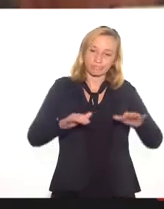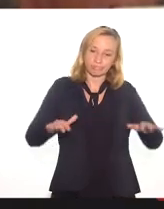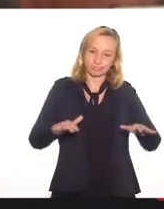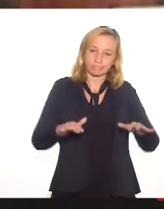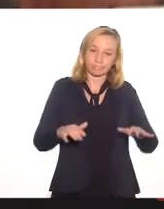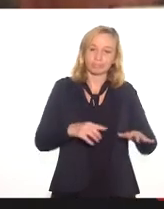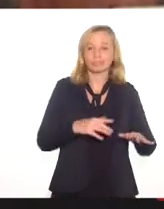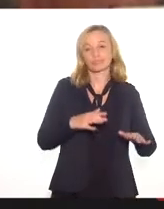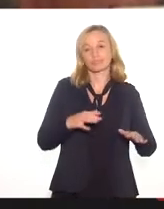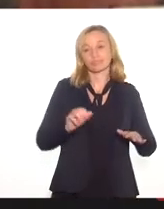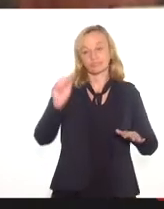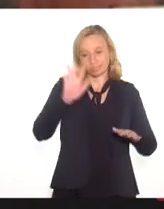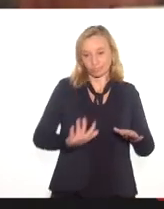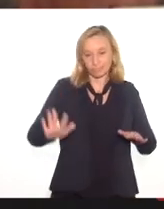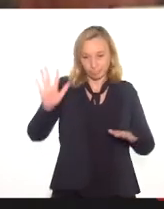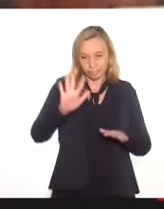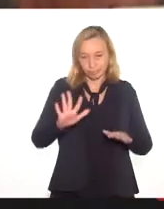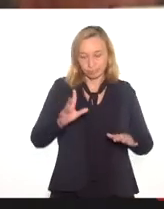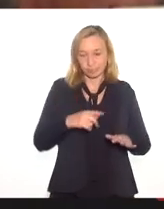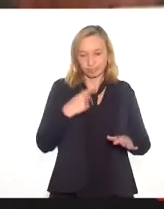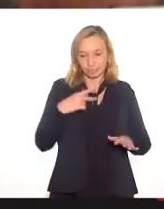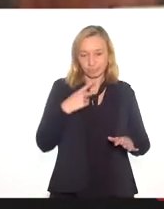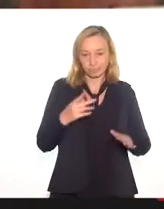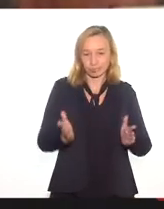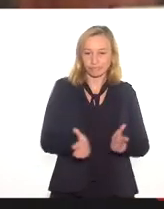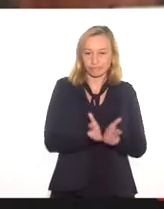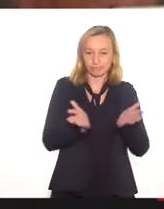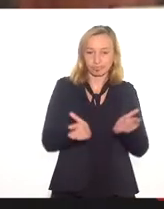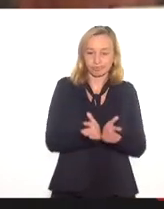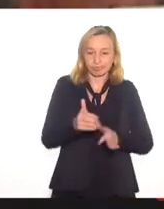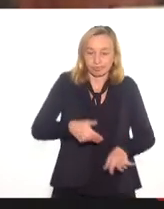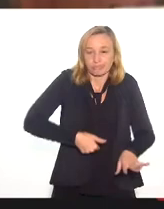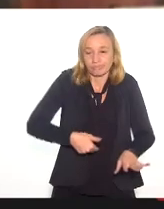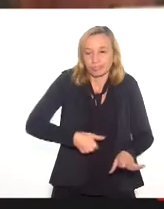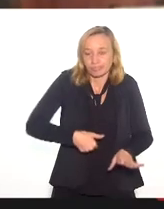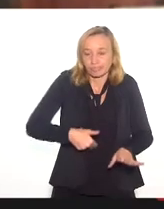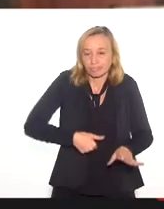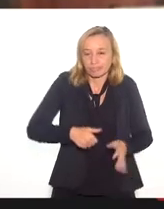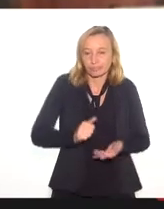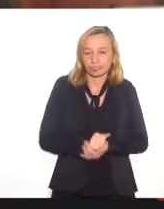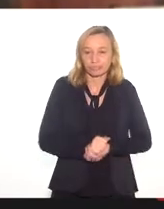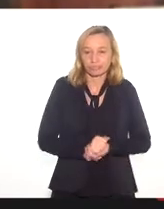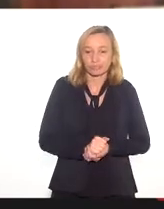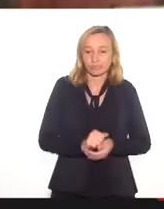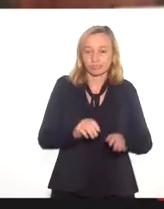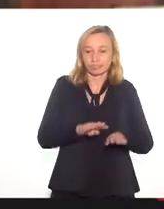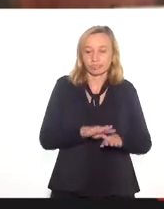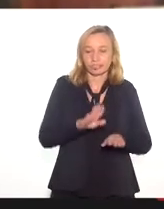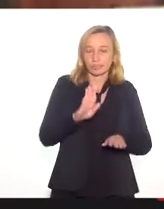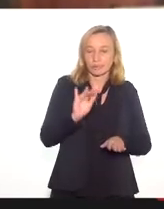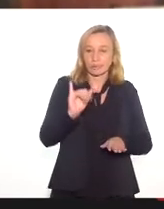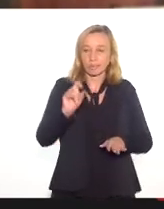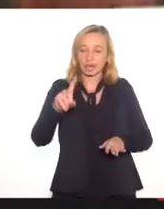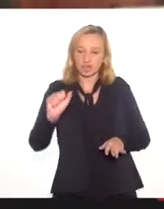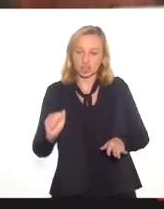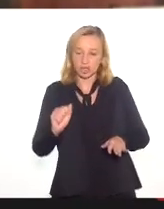A gente, de modo geral, se refere à pobreza e à miséria como dimensões de baixa renda.